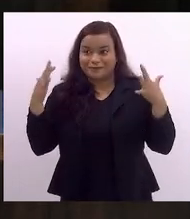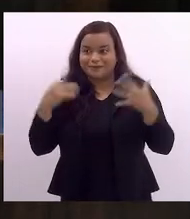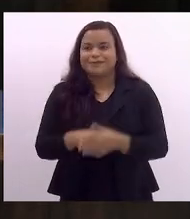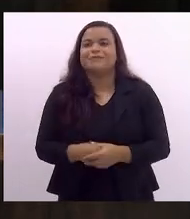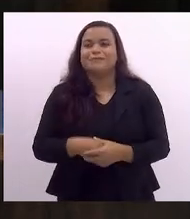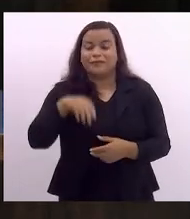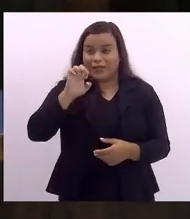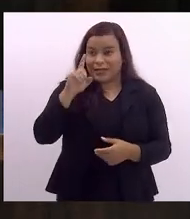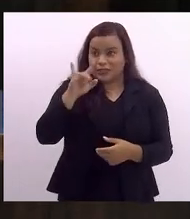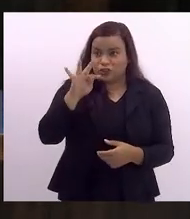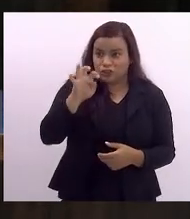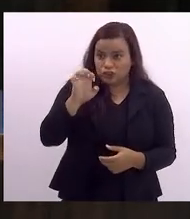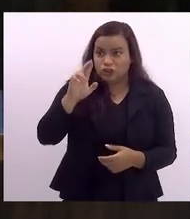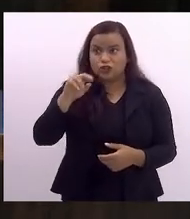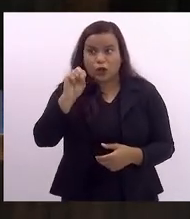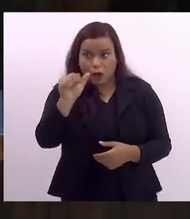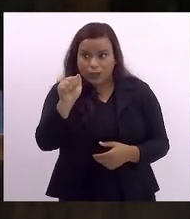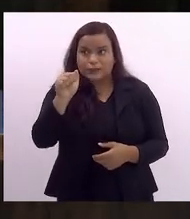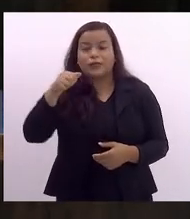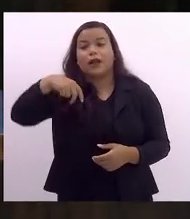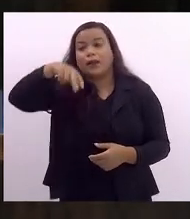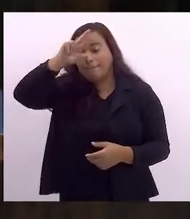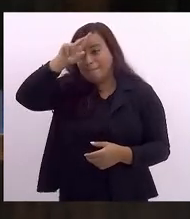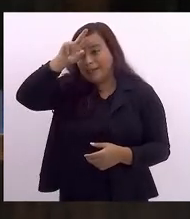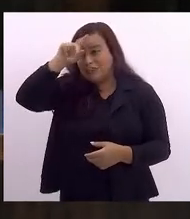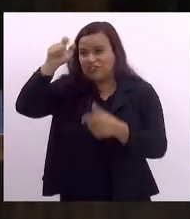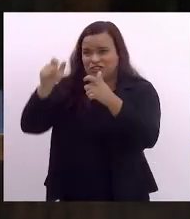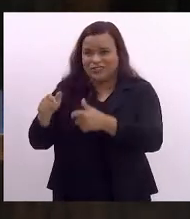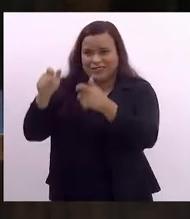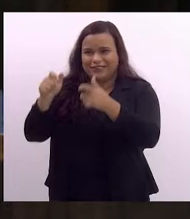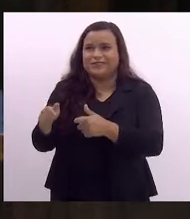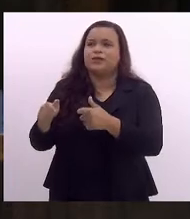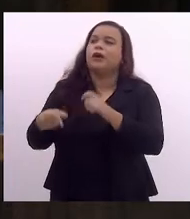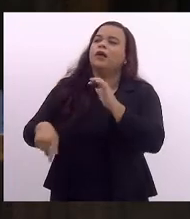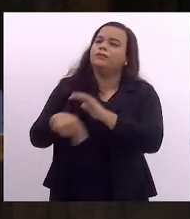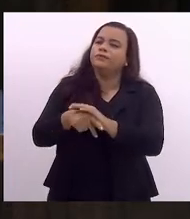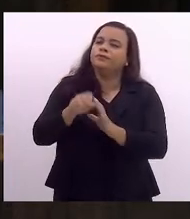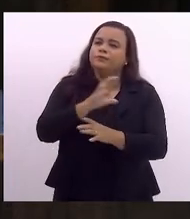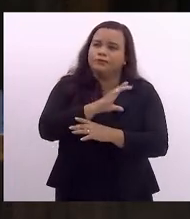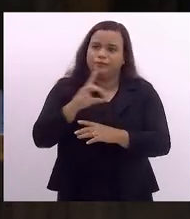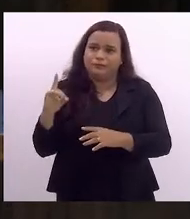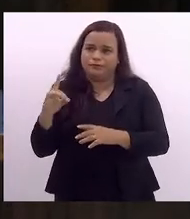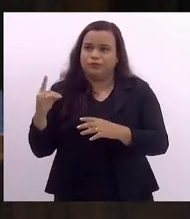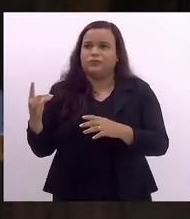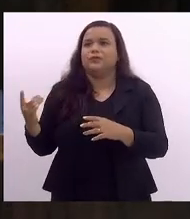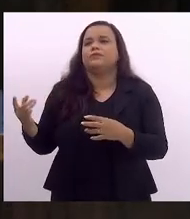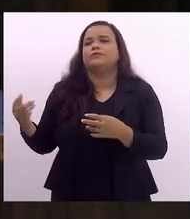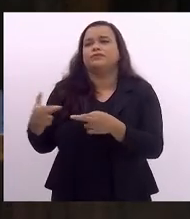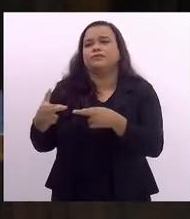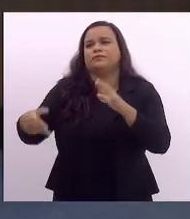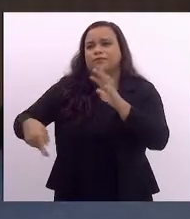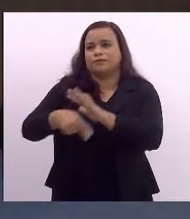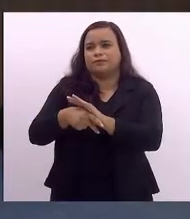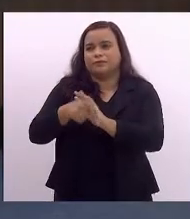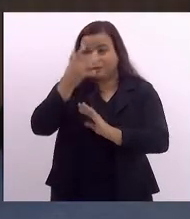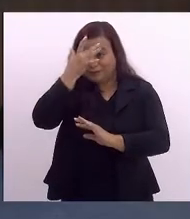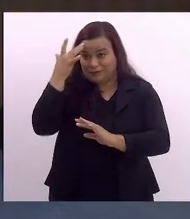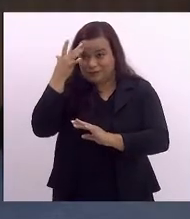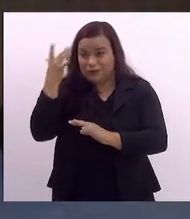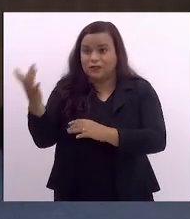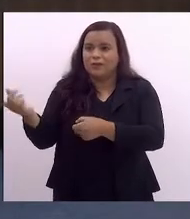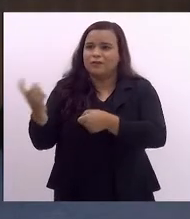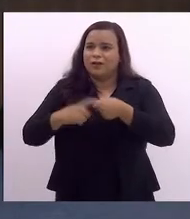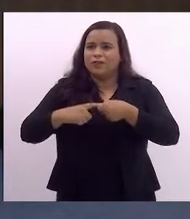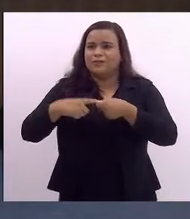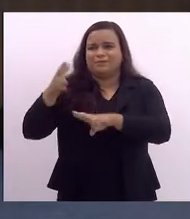Edith Rosa de Mesquita, que é coordenadora da Rede de Atenção às Pessoas Egressas do Sistema Prisional, o RAESP.